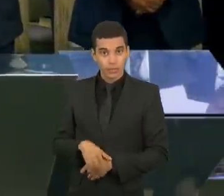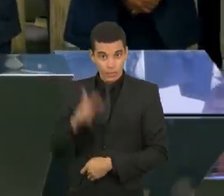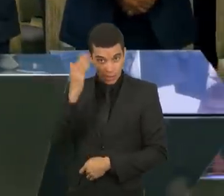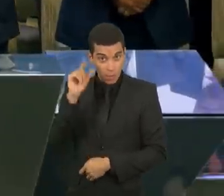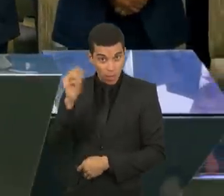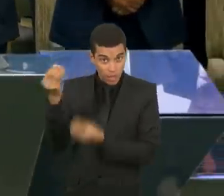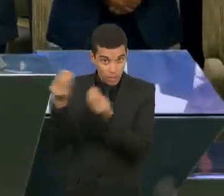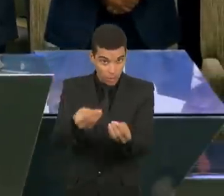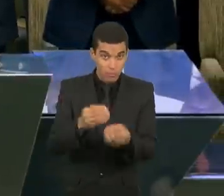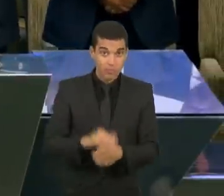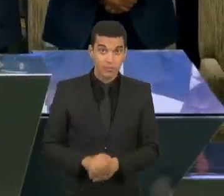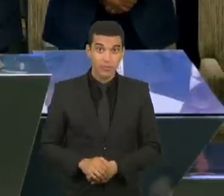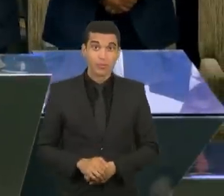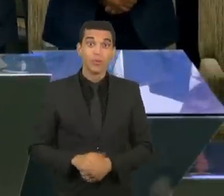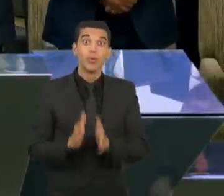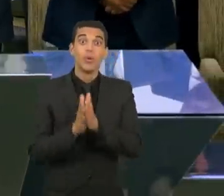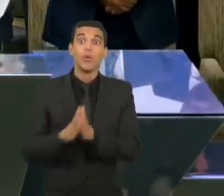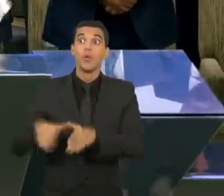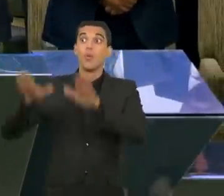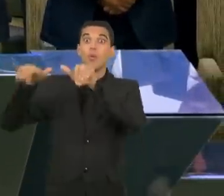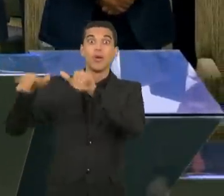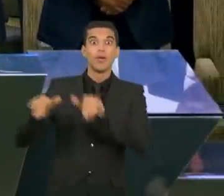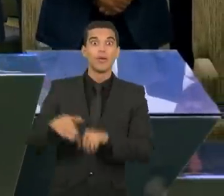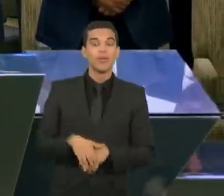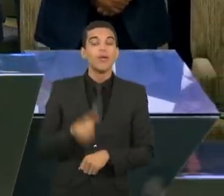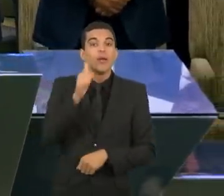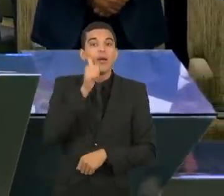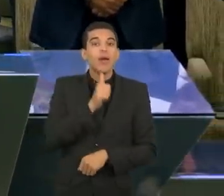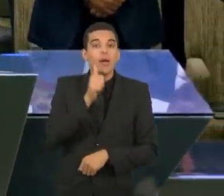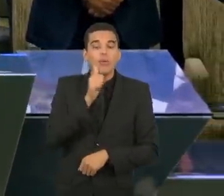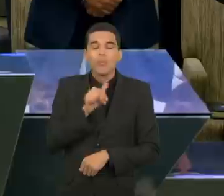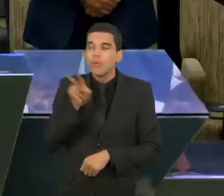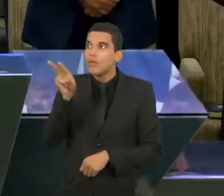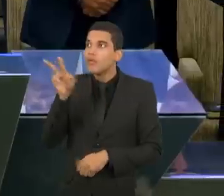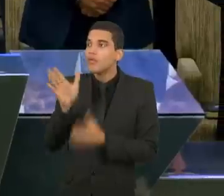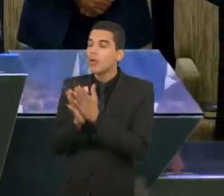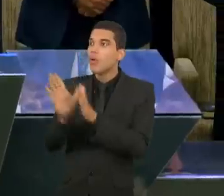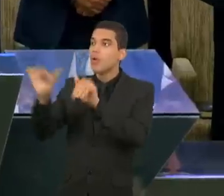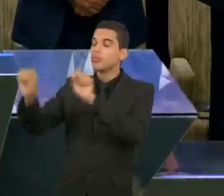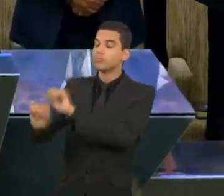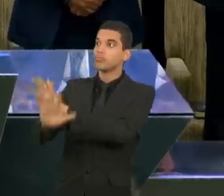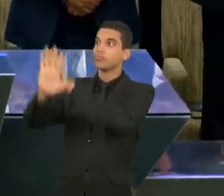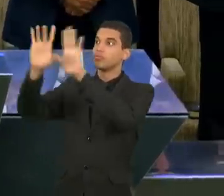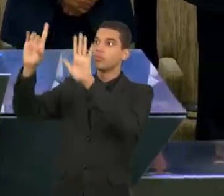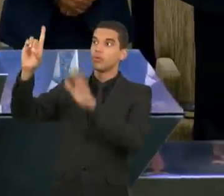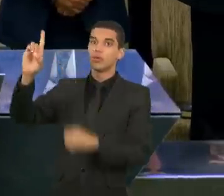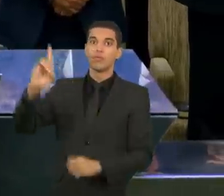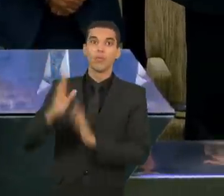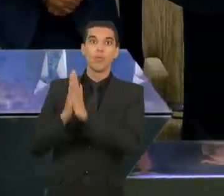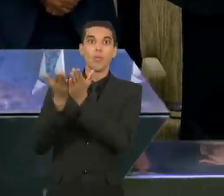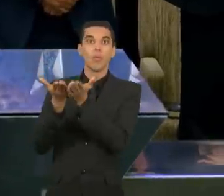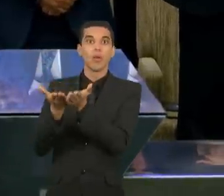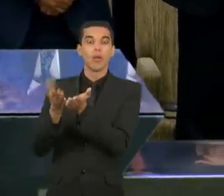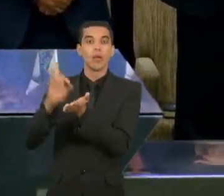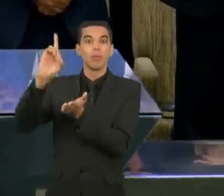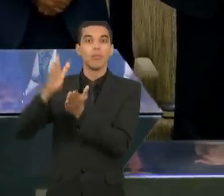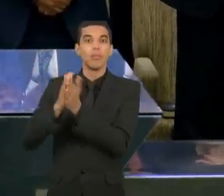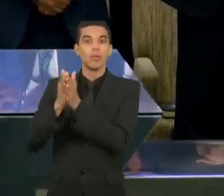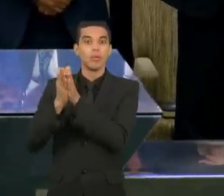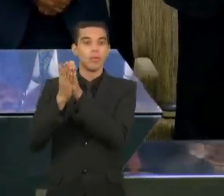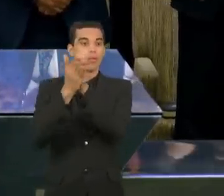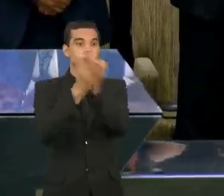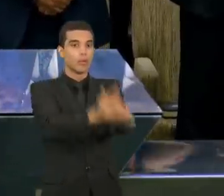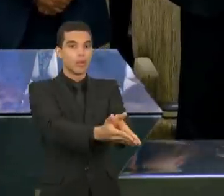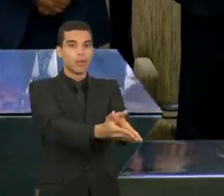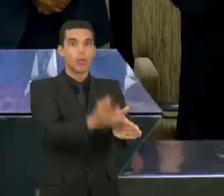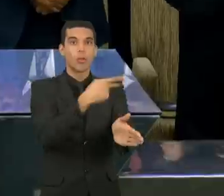ele, um anjo, e disse assim: menino, Deus tem ministério da